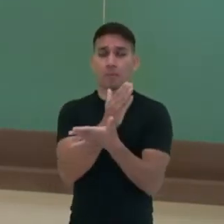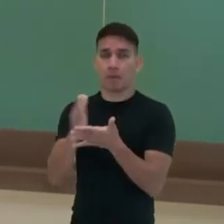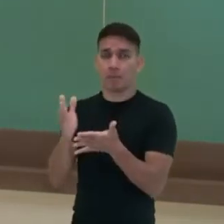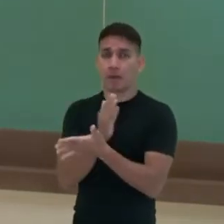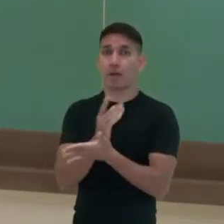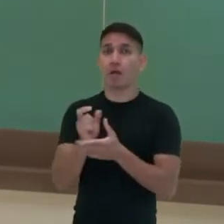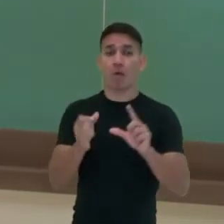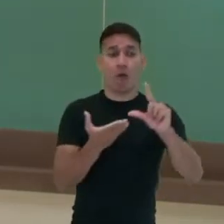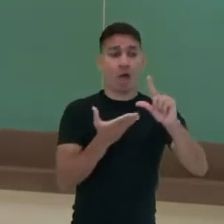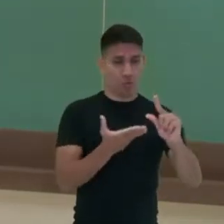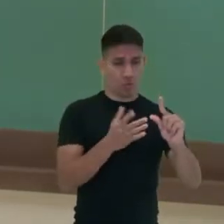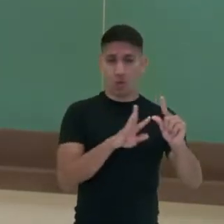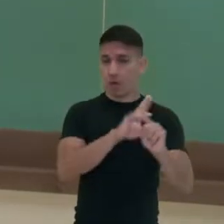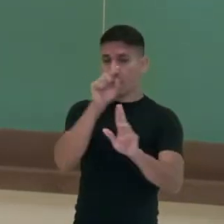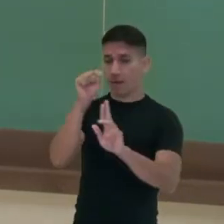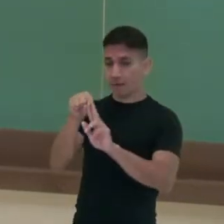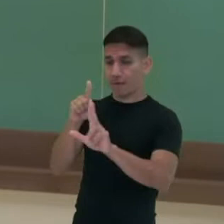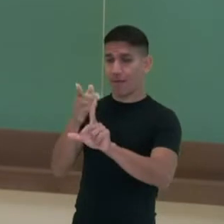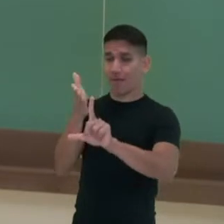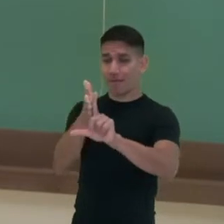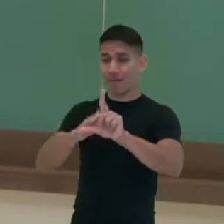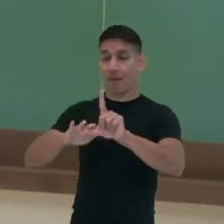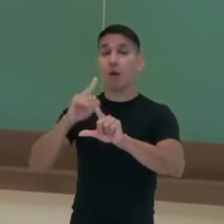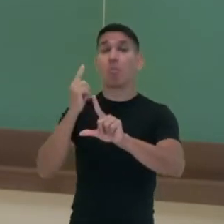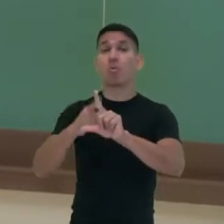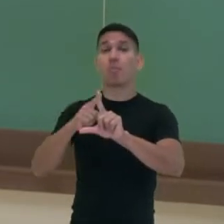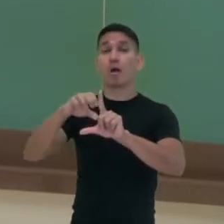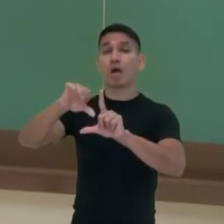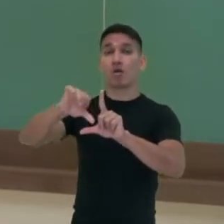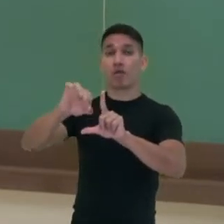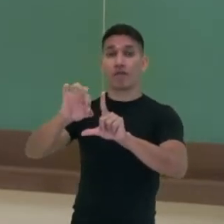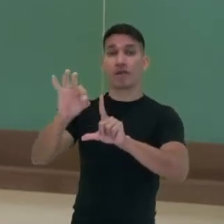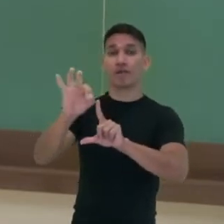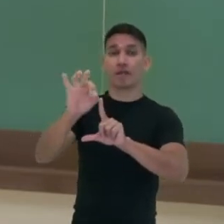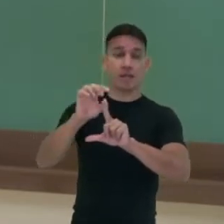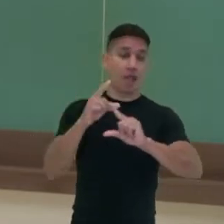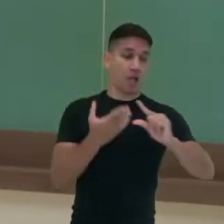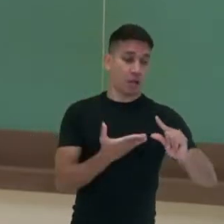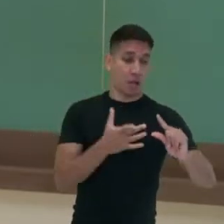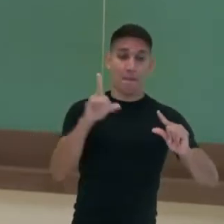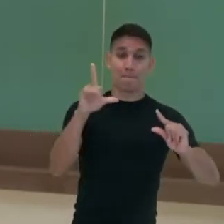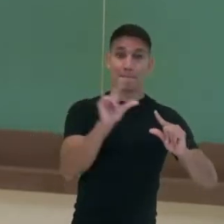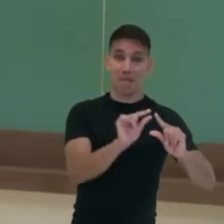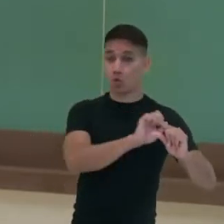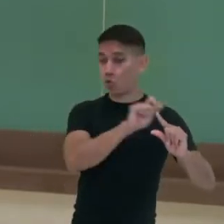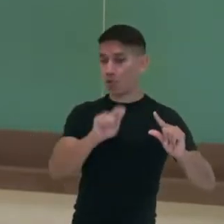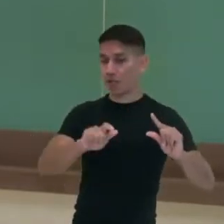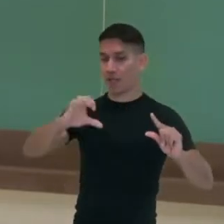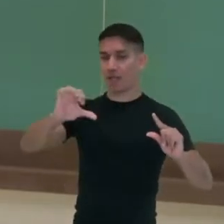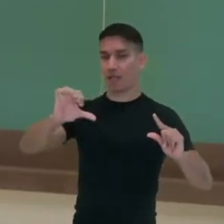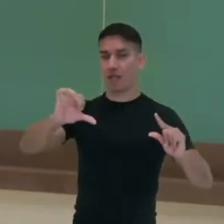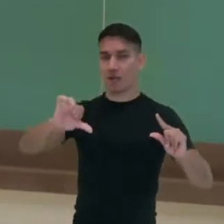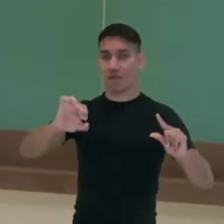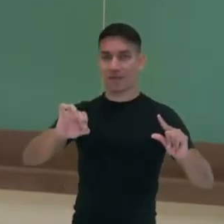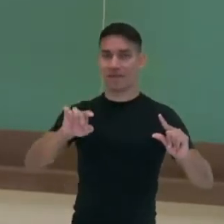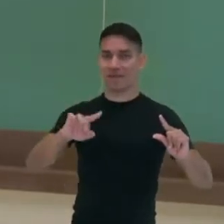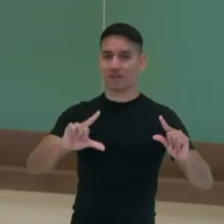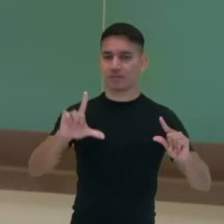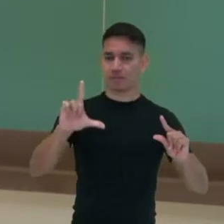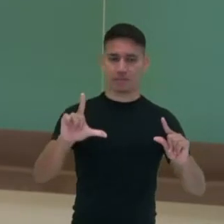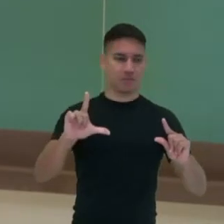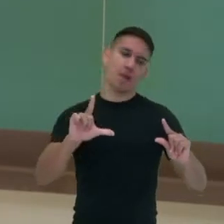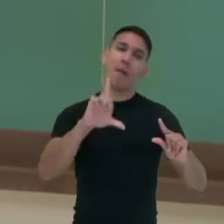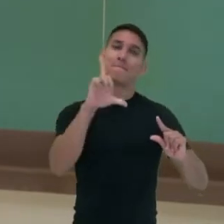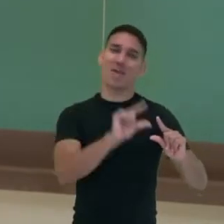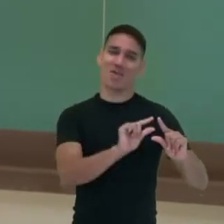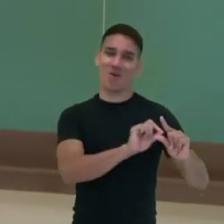gente toma como referência o L, por quê? Porque é o ângulo de 90. O agudo, ele é menorzinho, então quando esse Lzinho está se fechando, está menor ali, né,